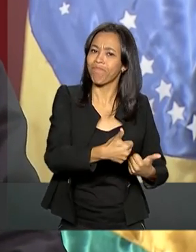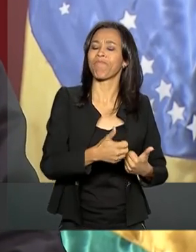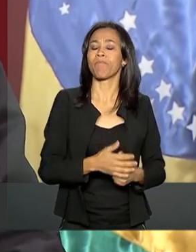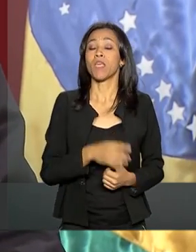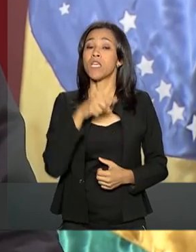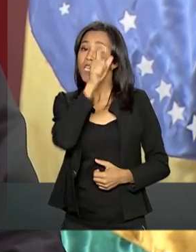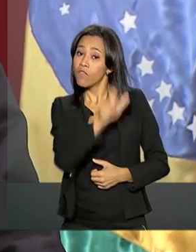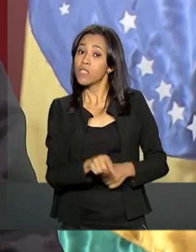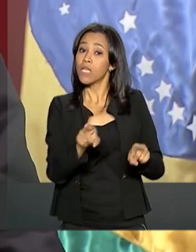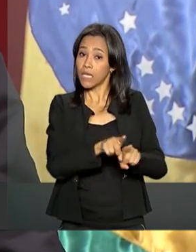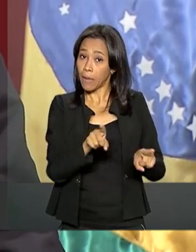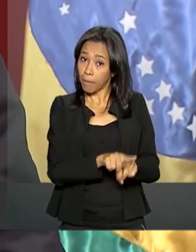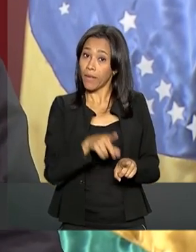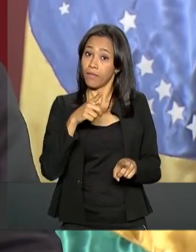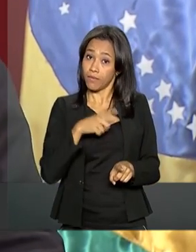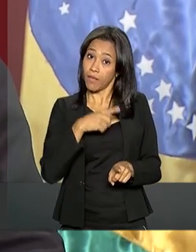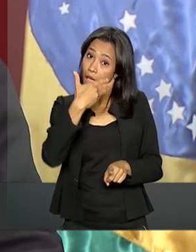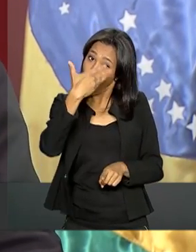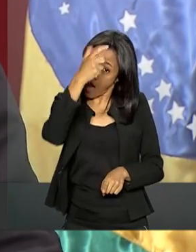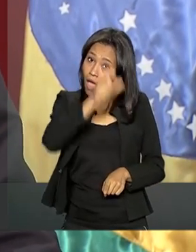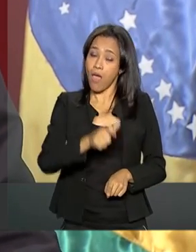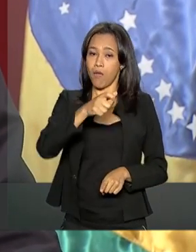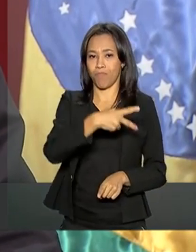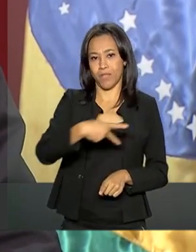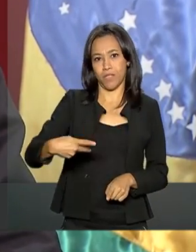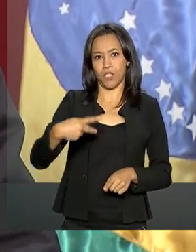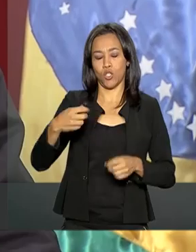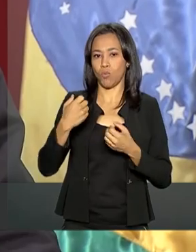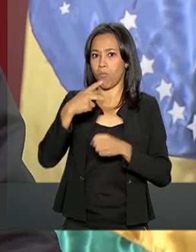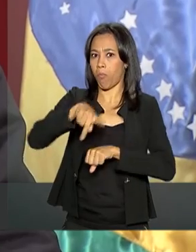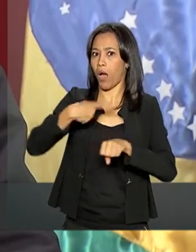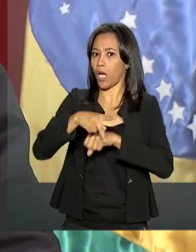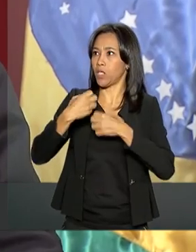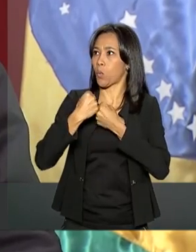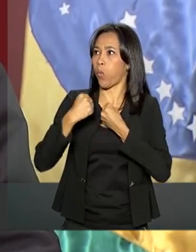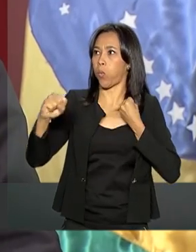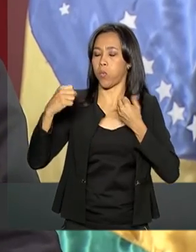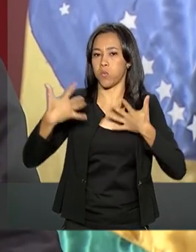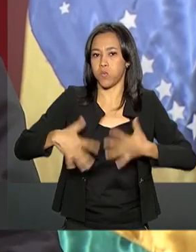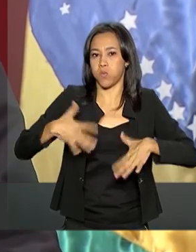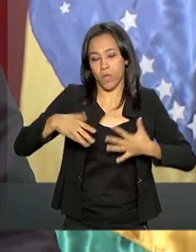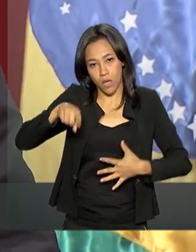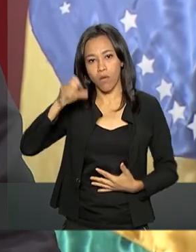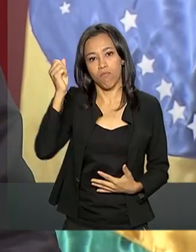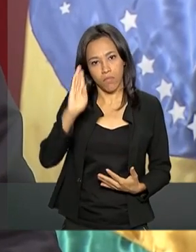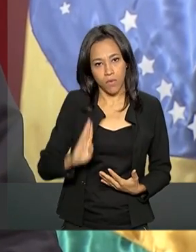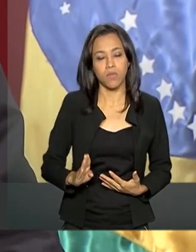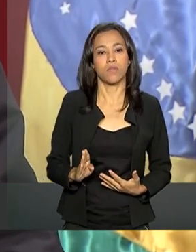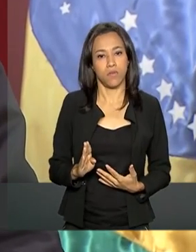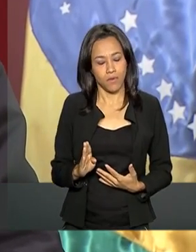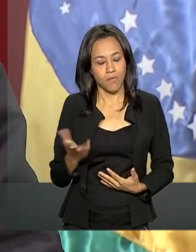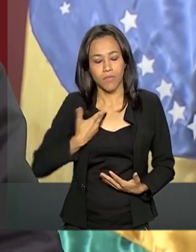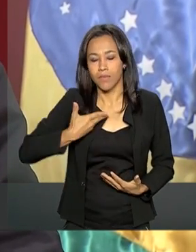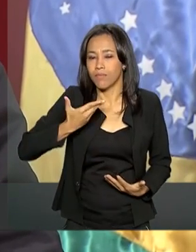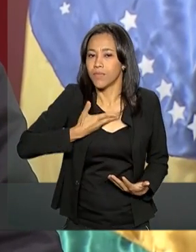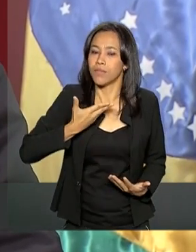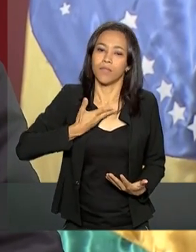que o senhor merece também por ser o presidente de uma grande nação, como é o Brasil, um